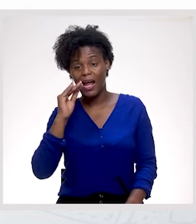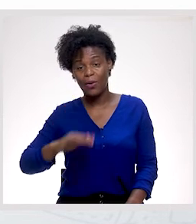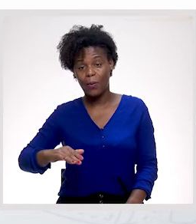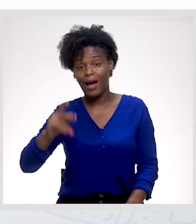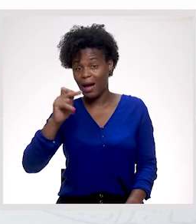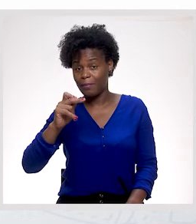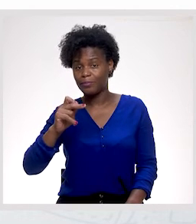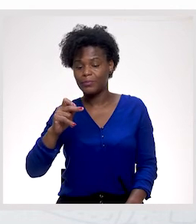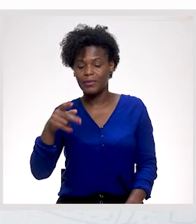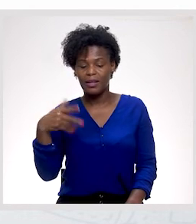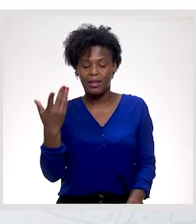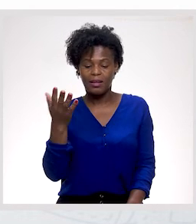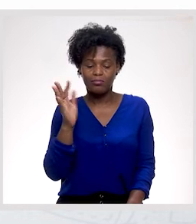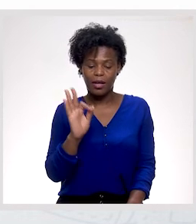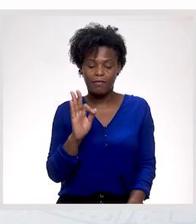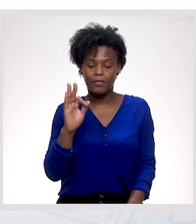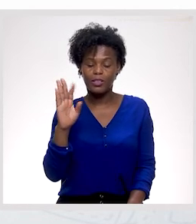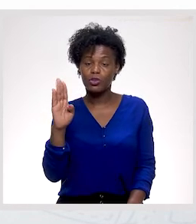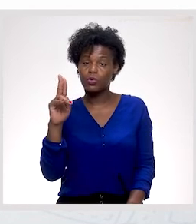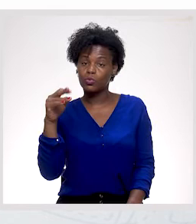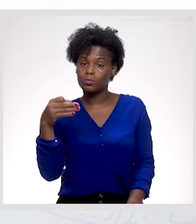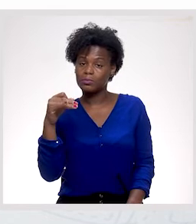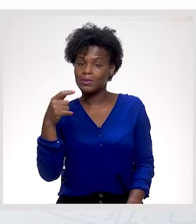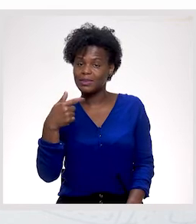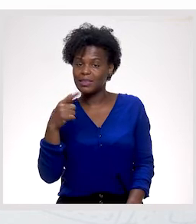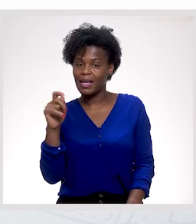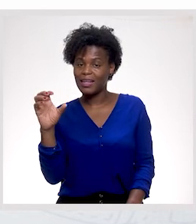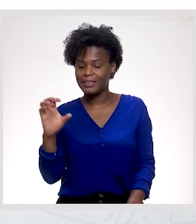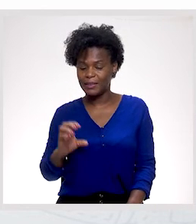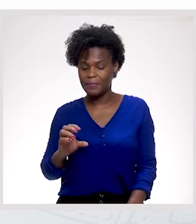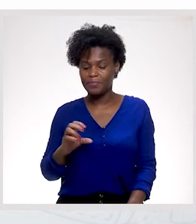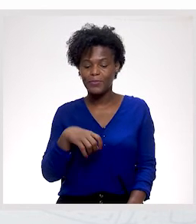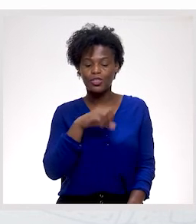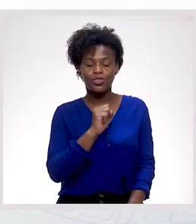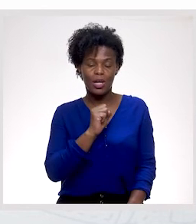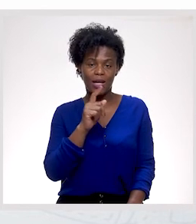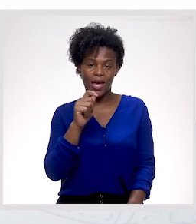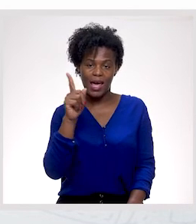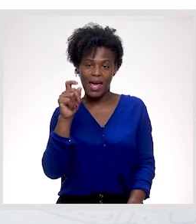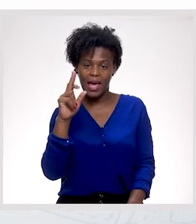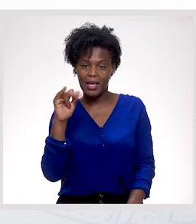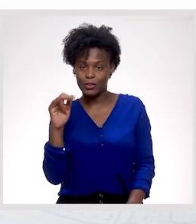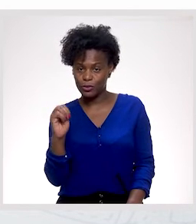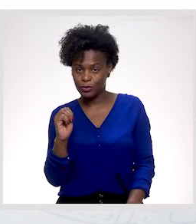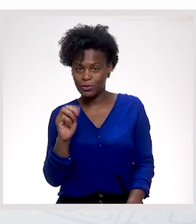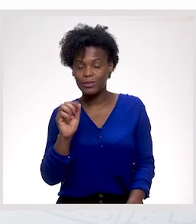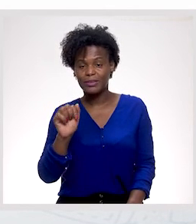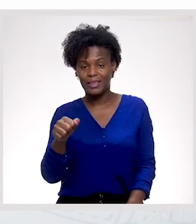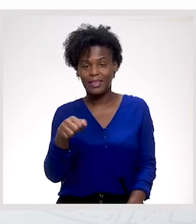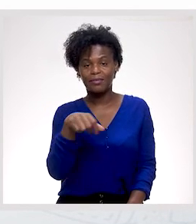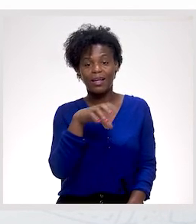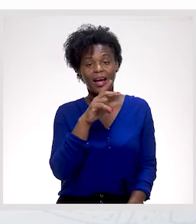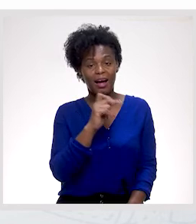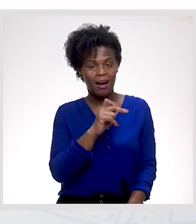F, Júpiter. Um planeta clássico. A linha G, Eris,